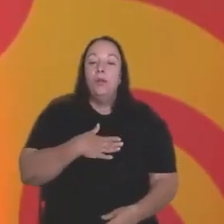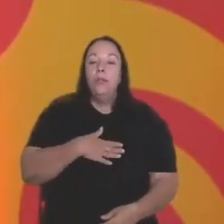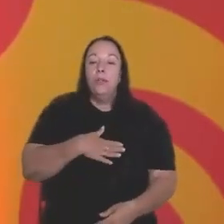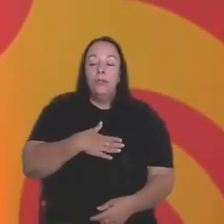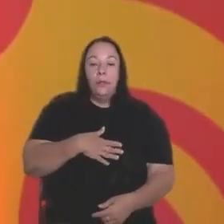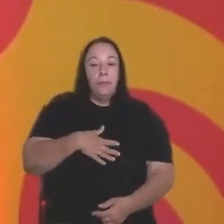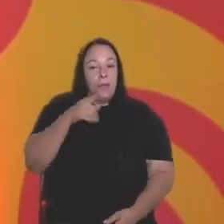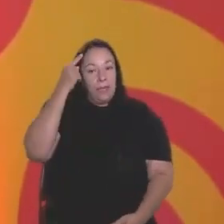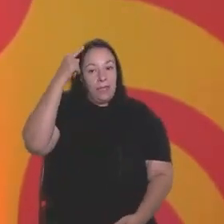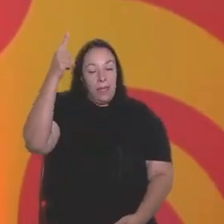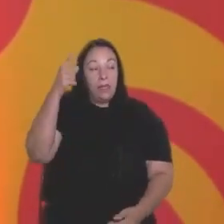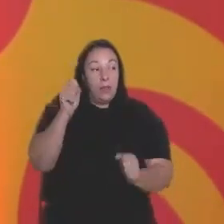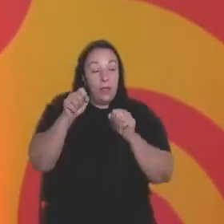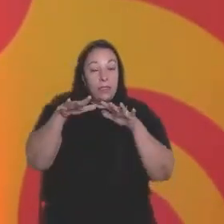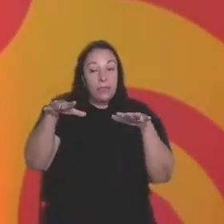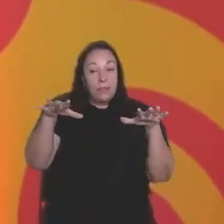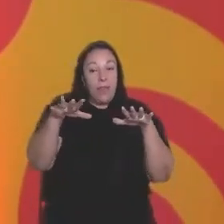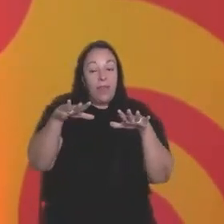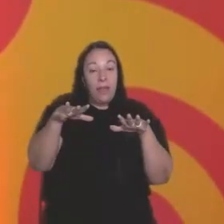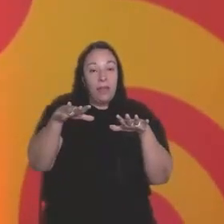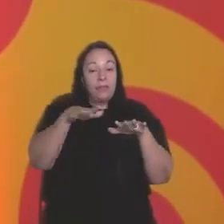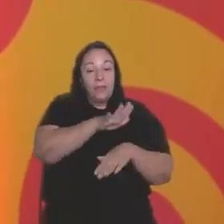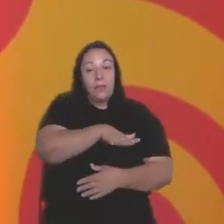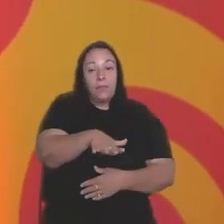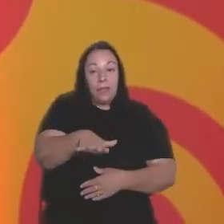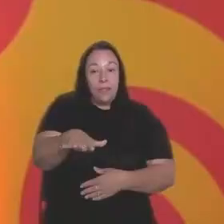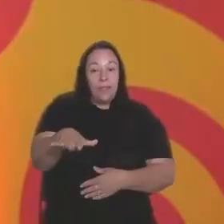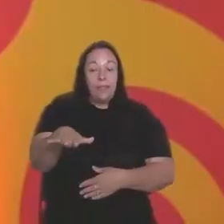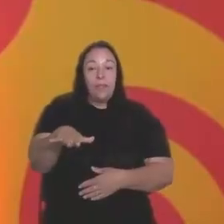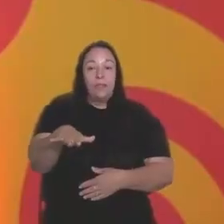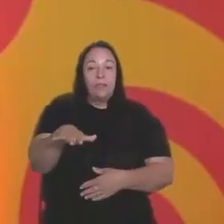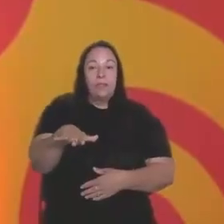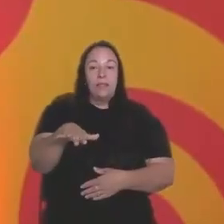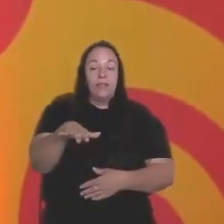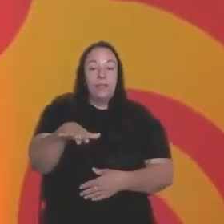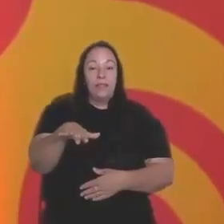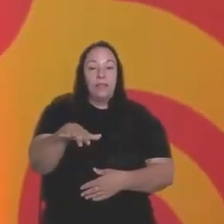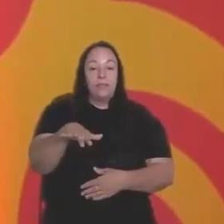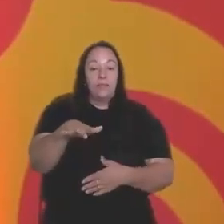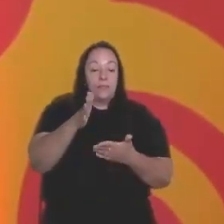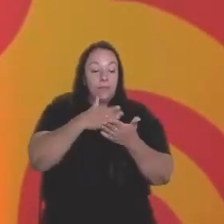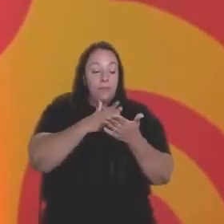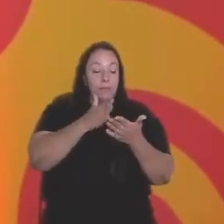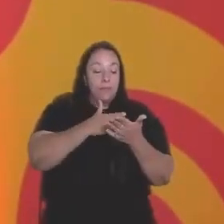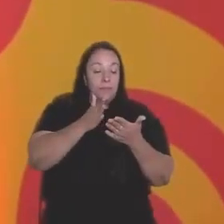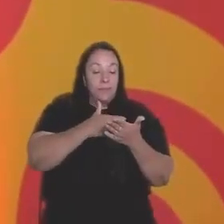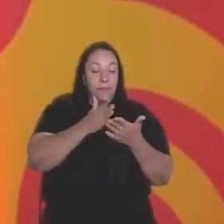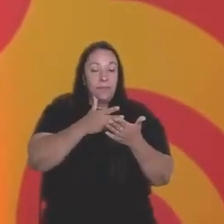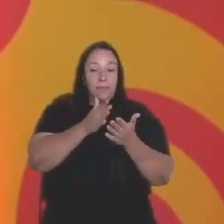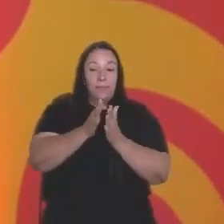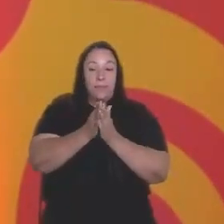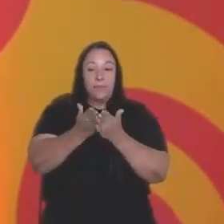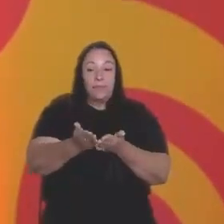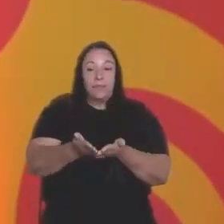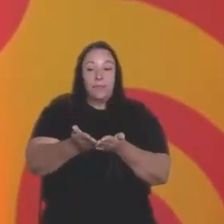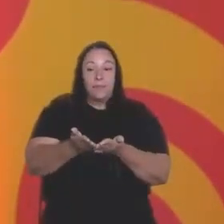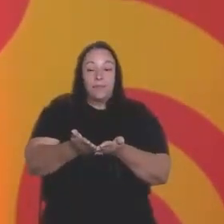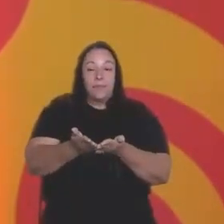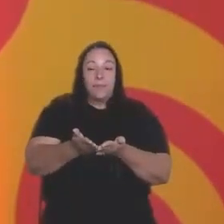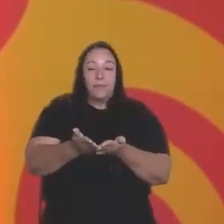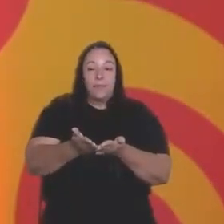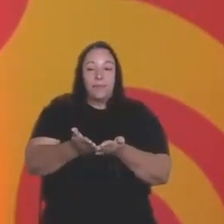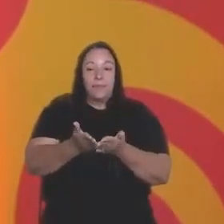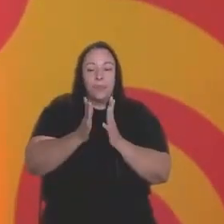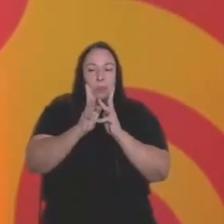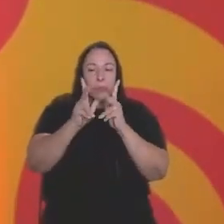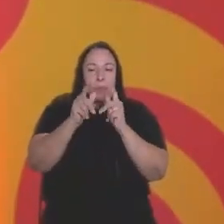que eu tenho que deixar um espaço também para a criança interagir com o livro. Porque, se tiver tudo muito entregue ali, se tiver